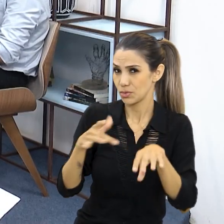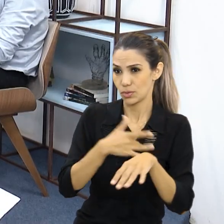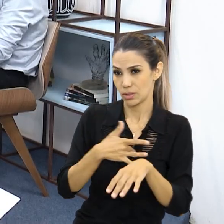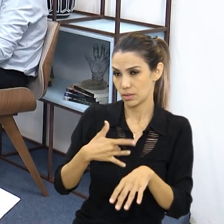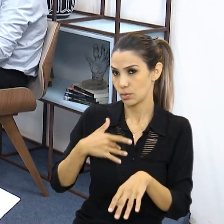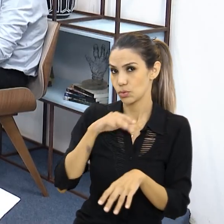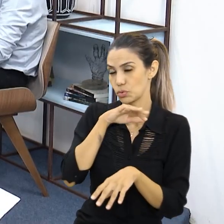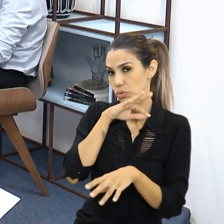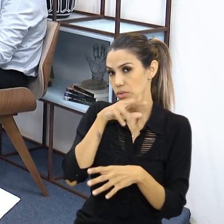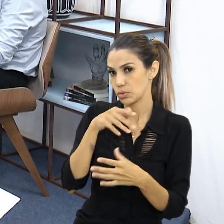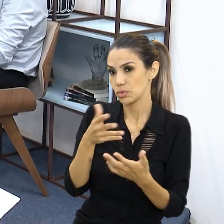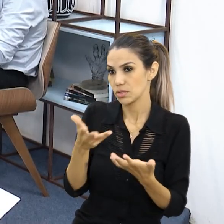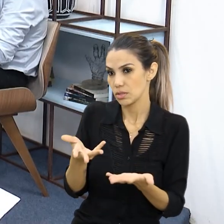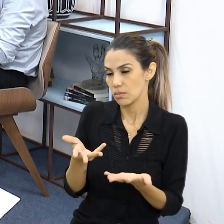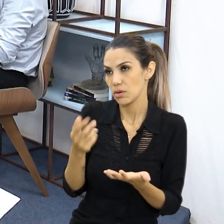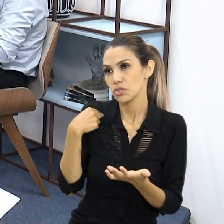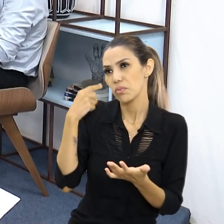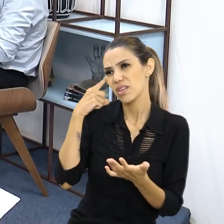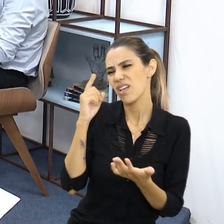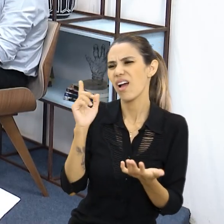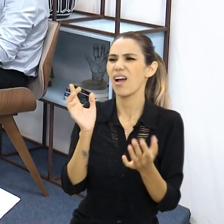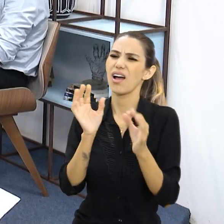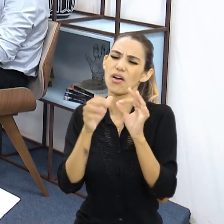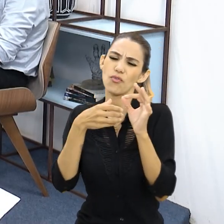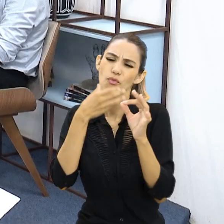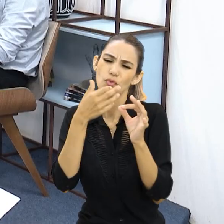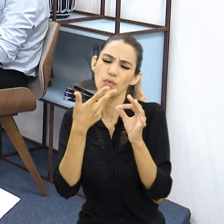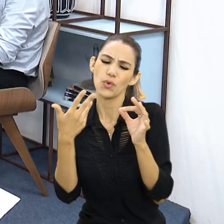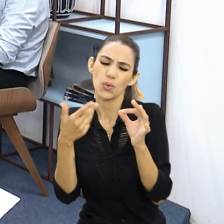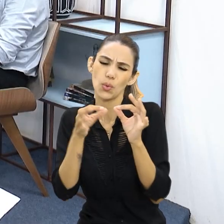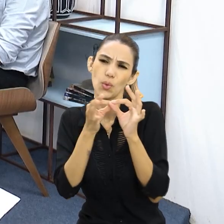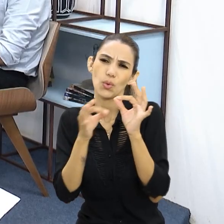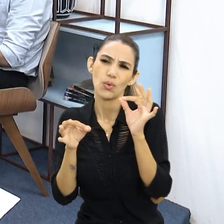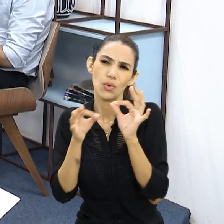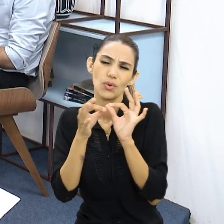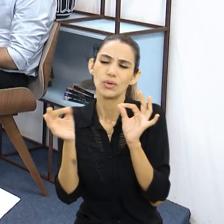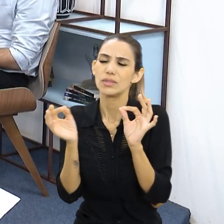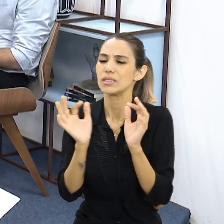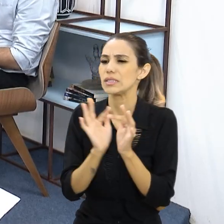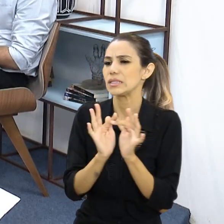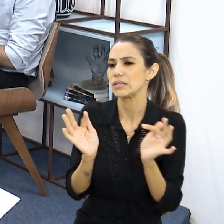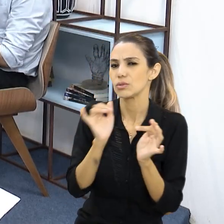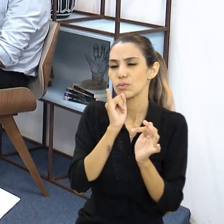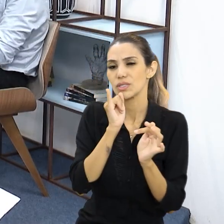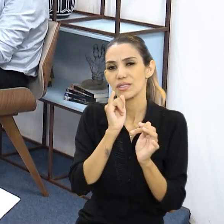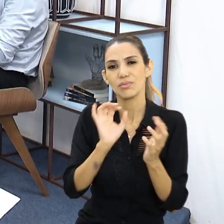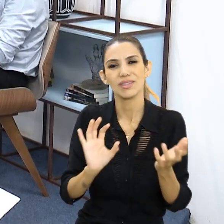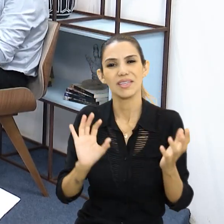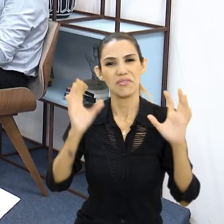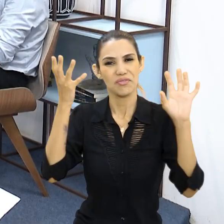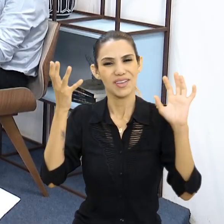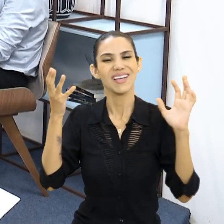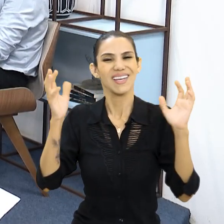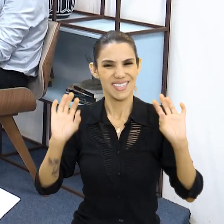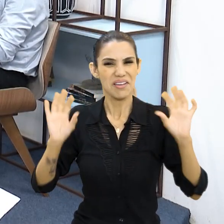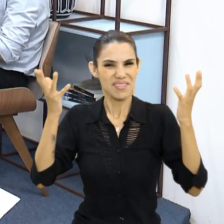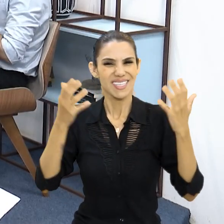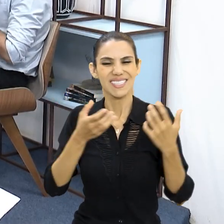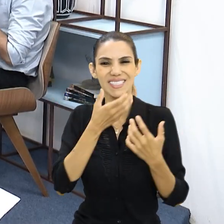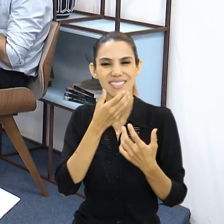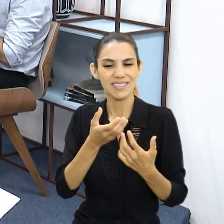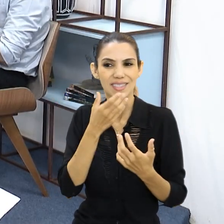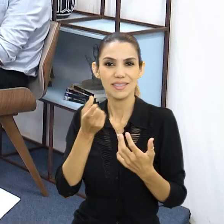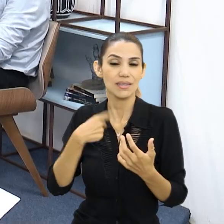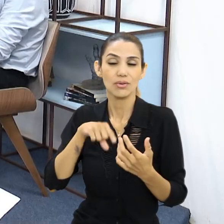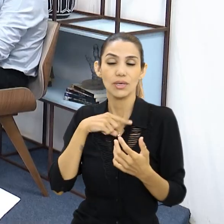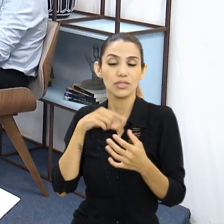tão simples, né? Tá ali na mão. A senhora falou sobre o Natal. Na ceia de Natal, a gente está com uva quase que o tempo inteiro ali na mão, né?